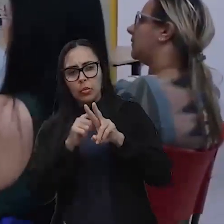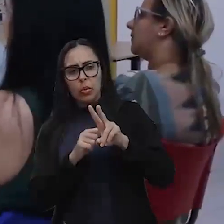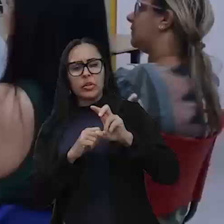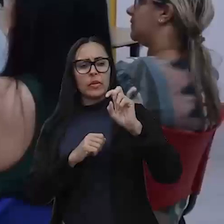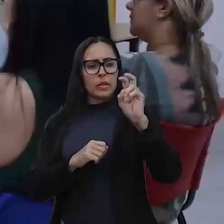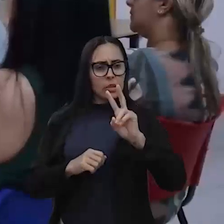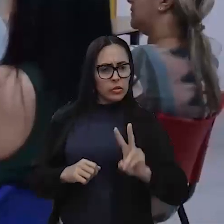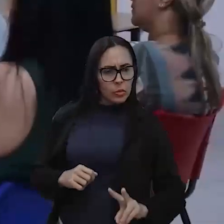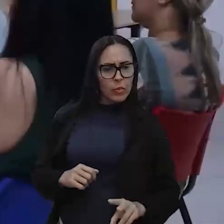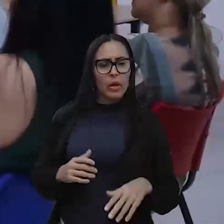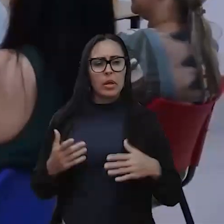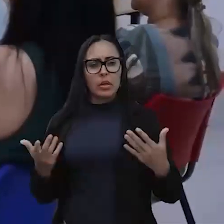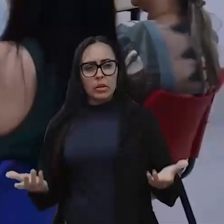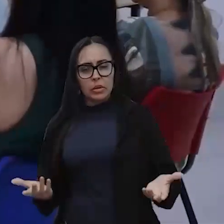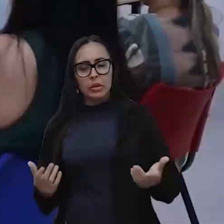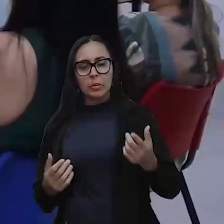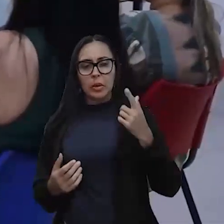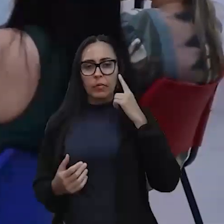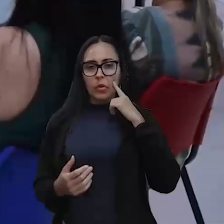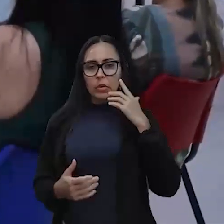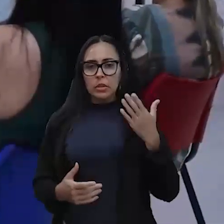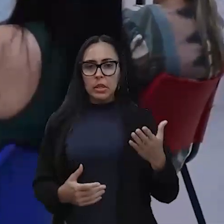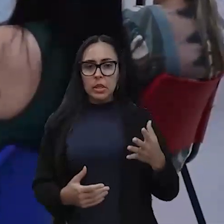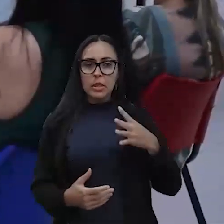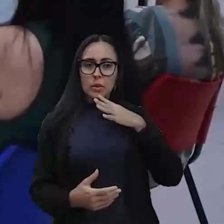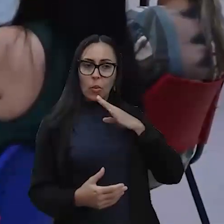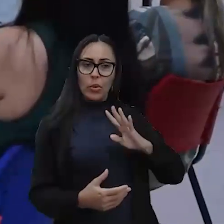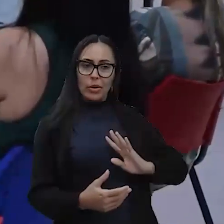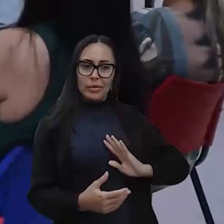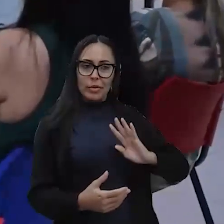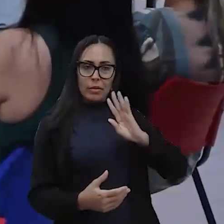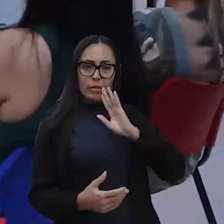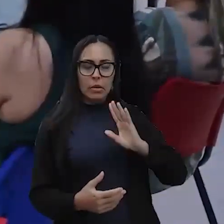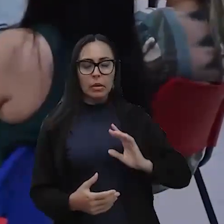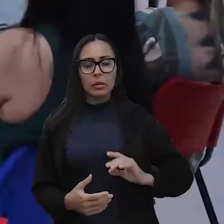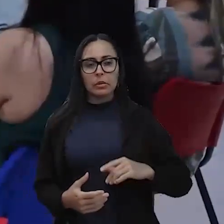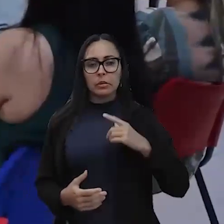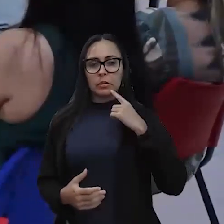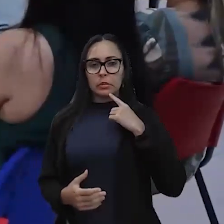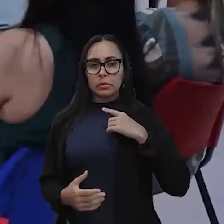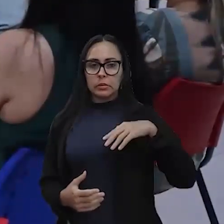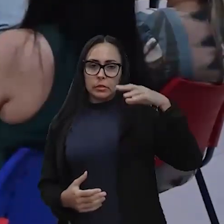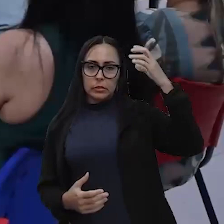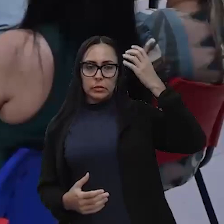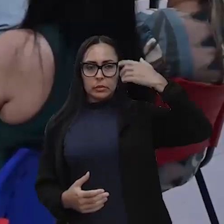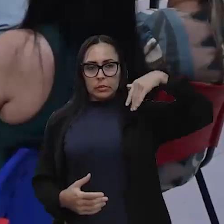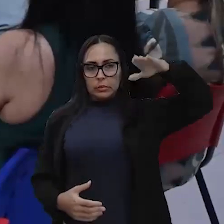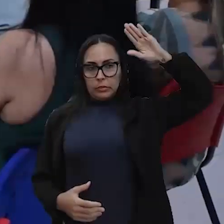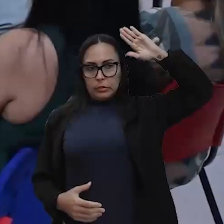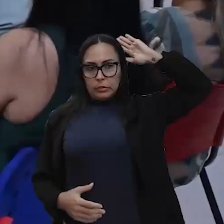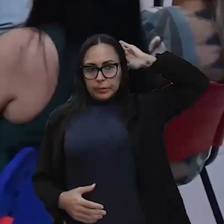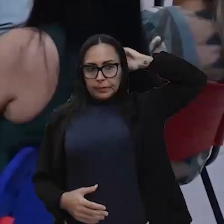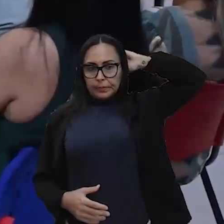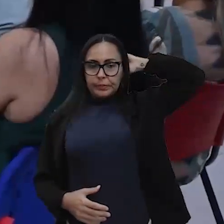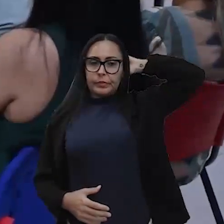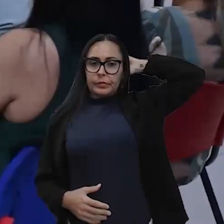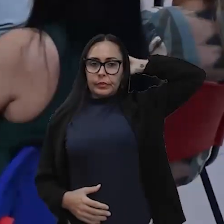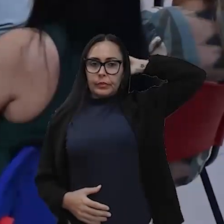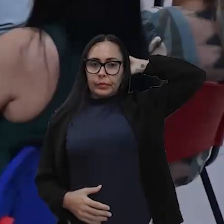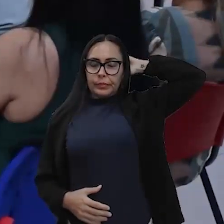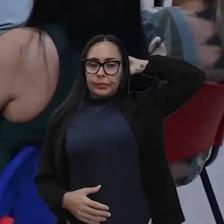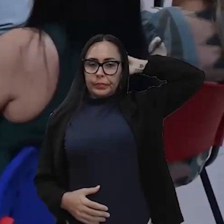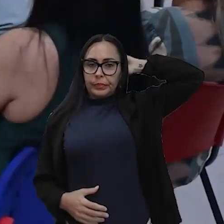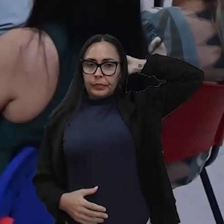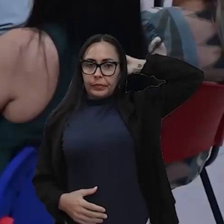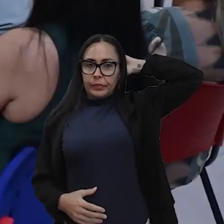mama para se conhecer. No chuveiro, mãozinha atrás da nuca, vai lá meninas, mãozinha atrás da nuca, a mão